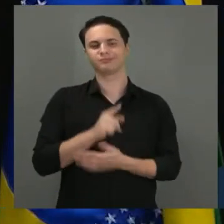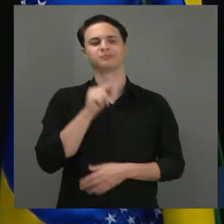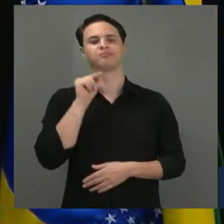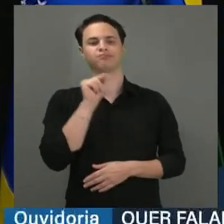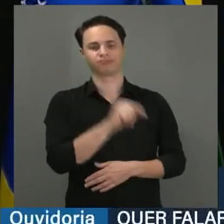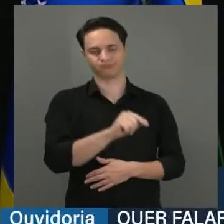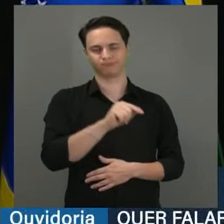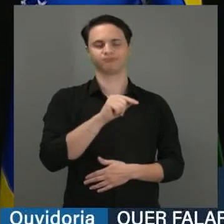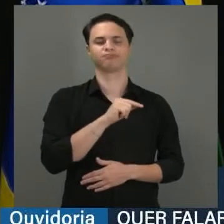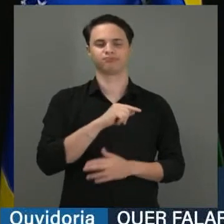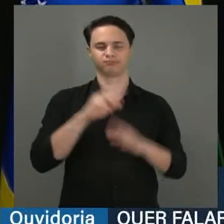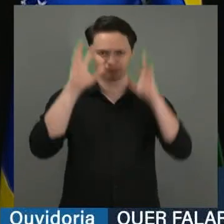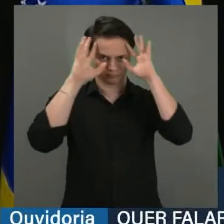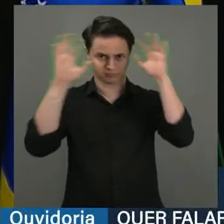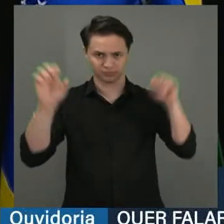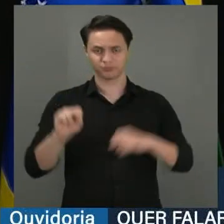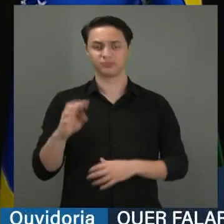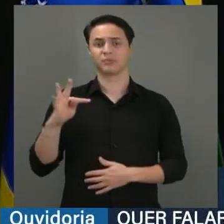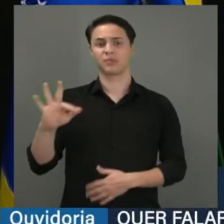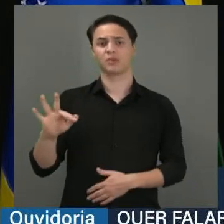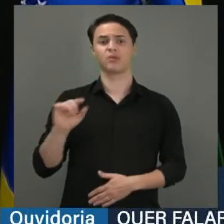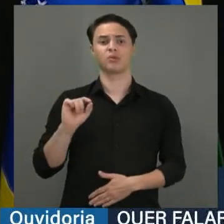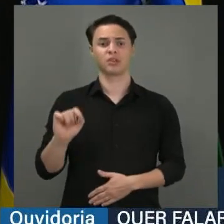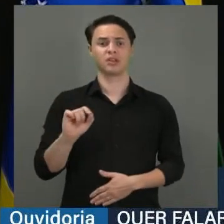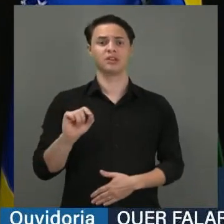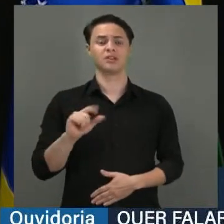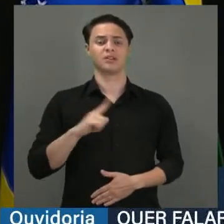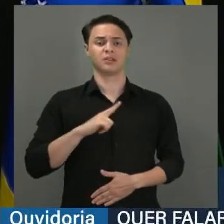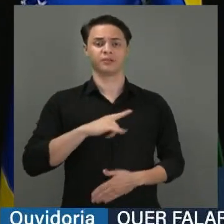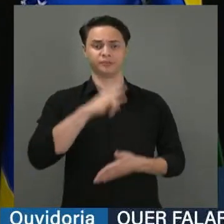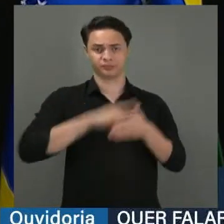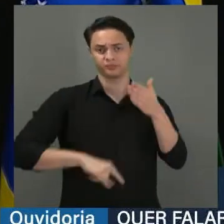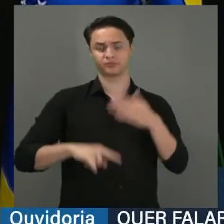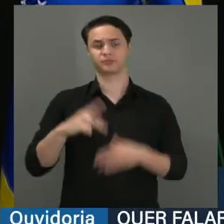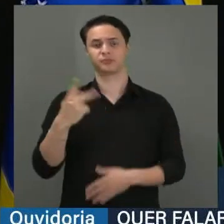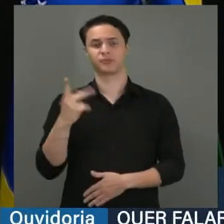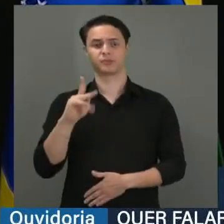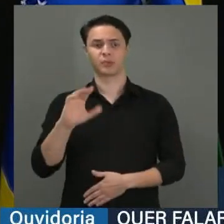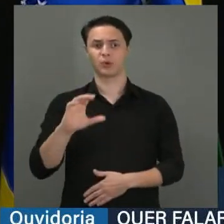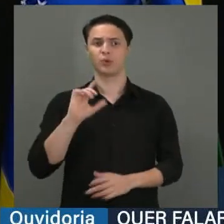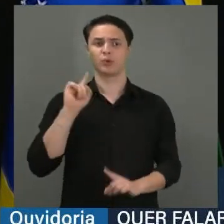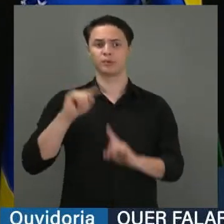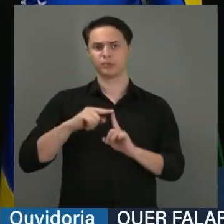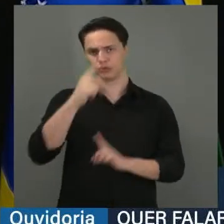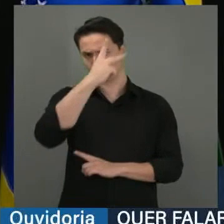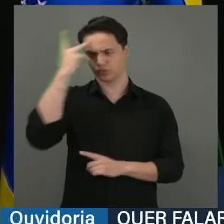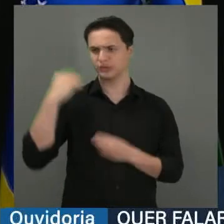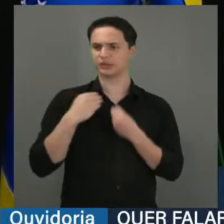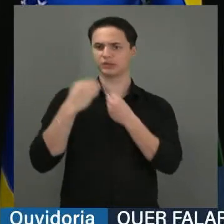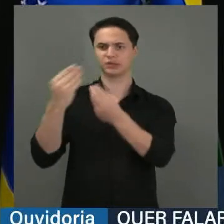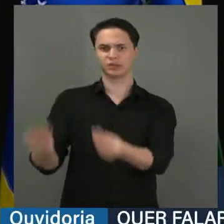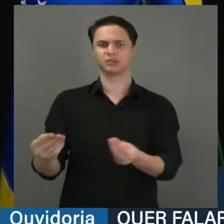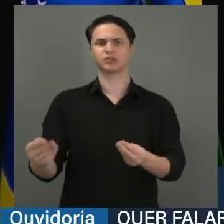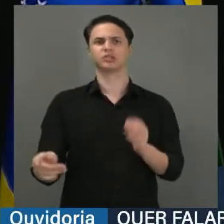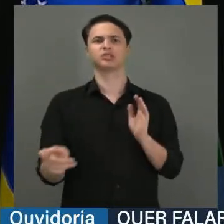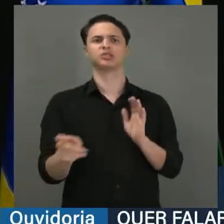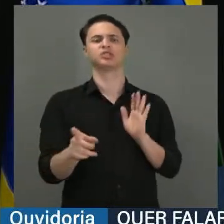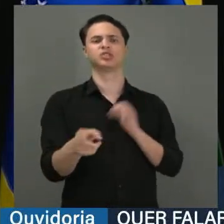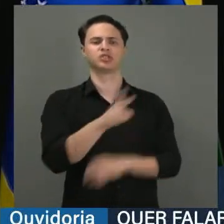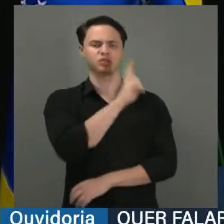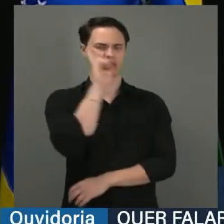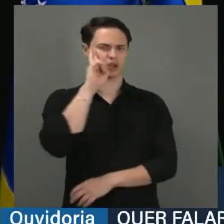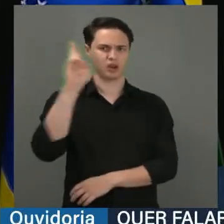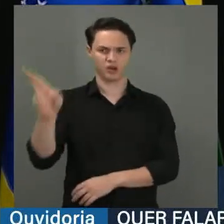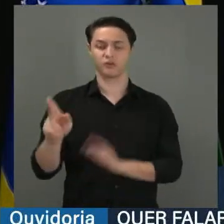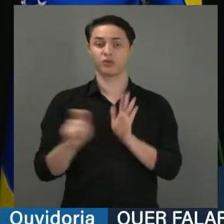Supremo presenteia com habeas corpus chefes perigosos do tráfico de drogas. No minuto que me falta,